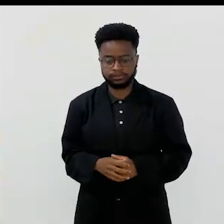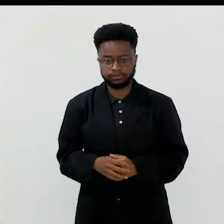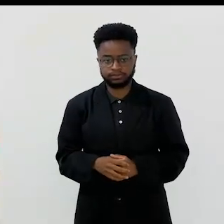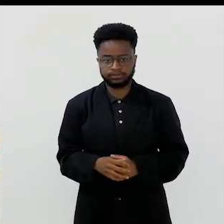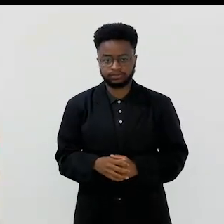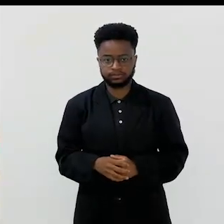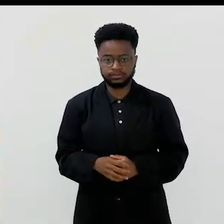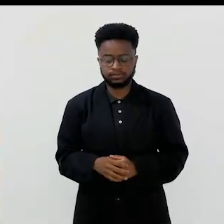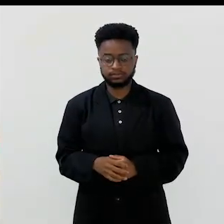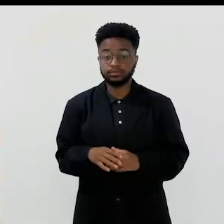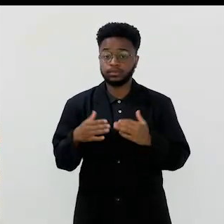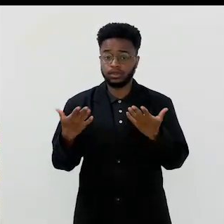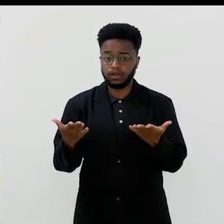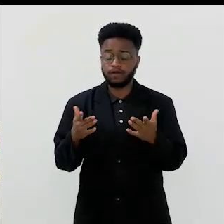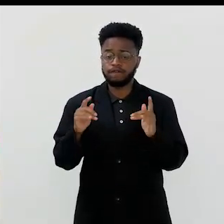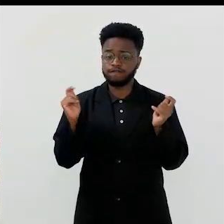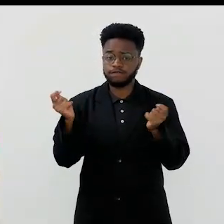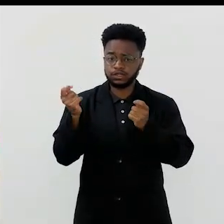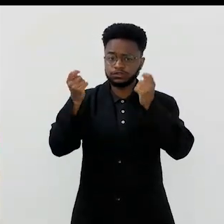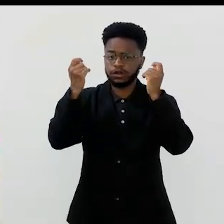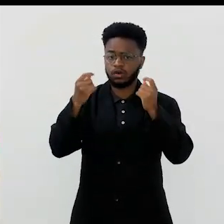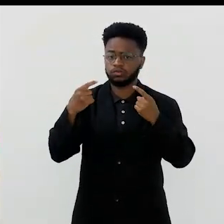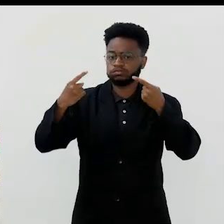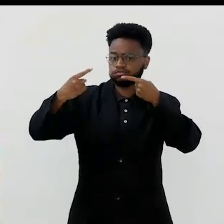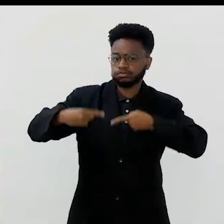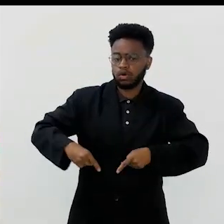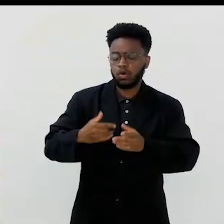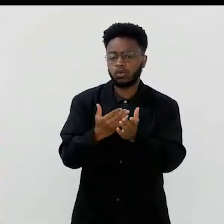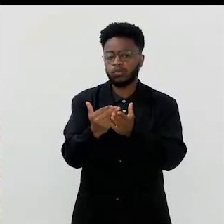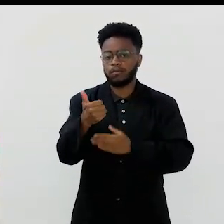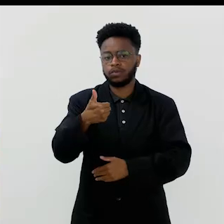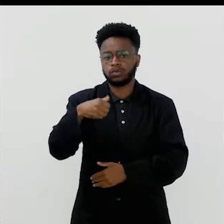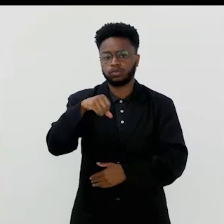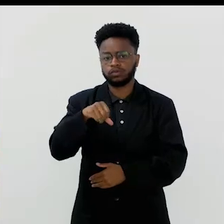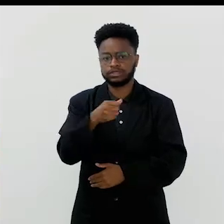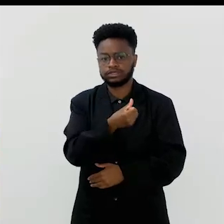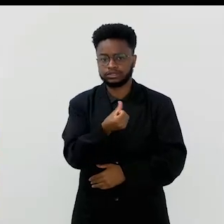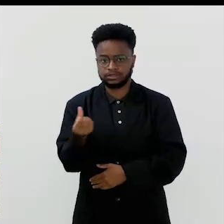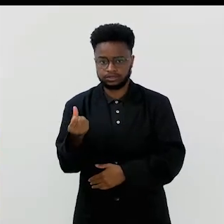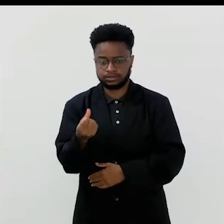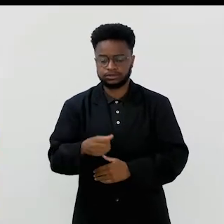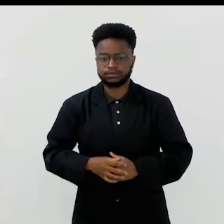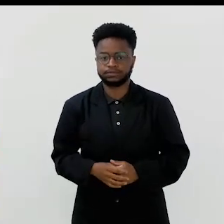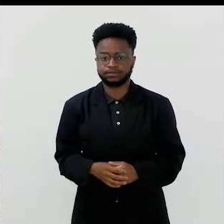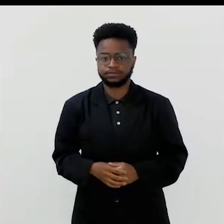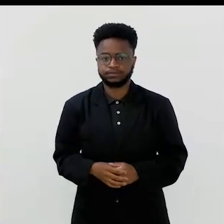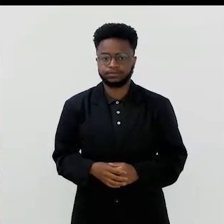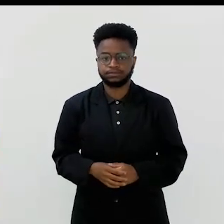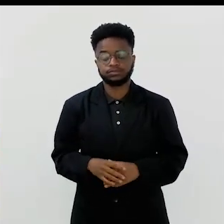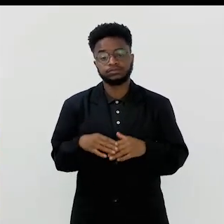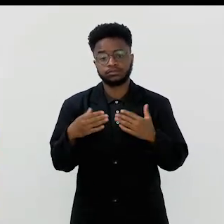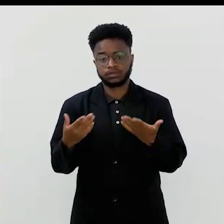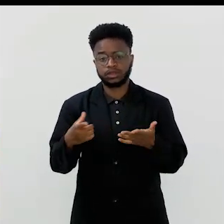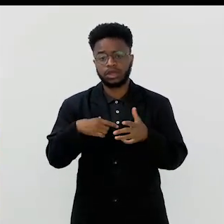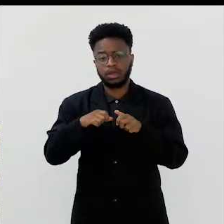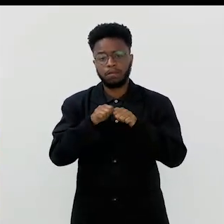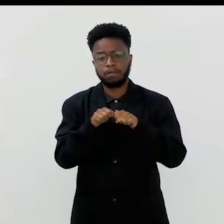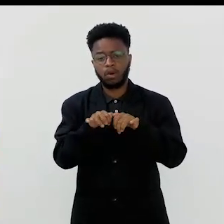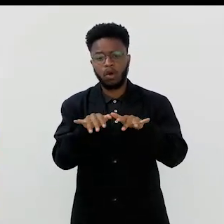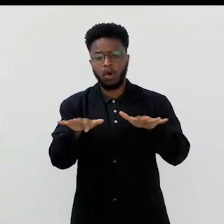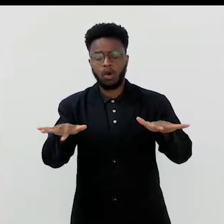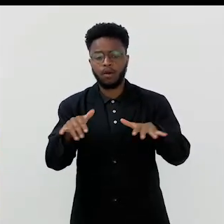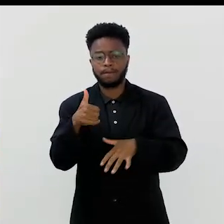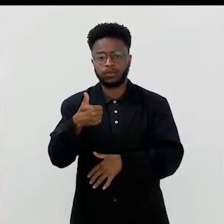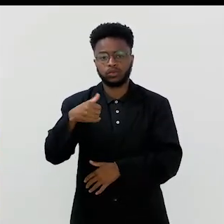E o festival mesmo de disputa, né, começou em 1966. E ele tomou uma